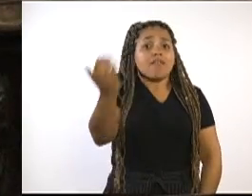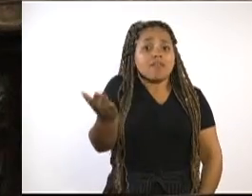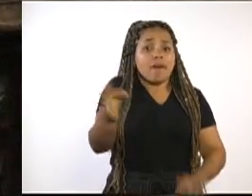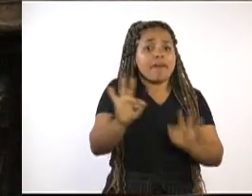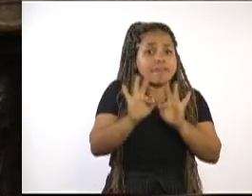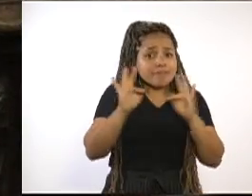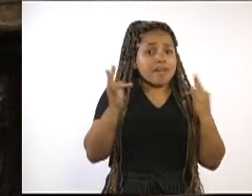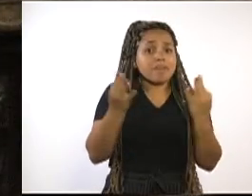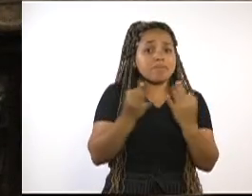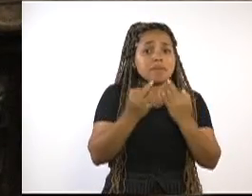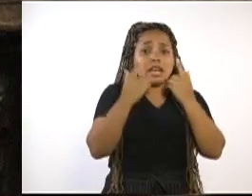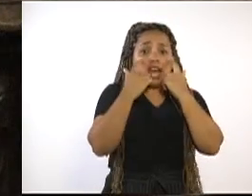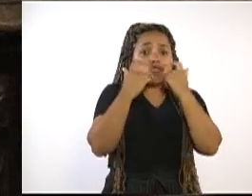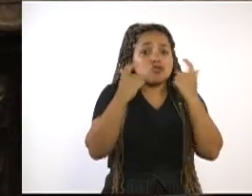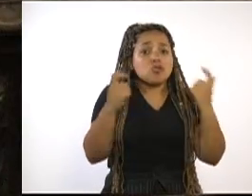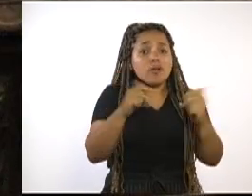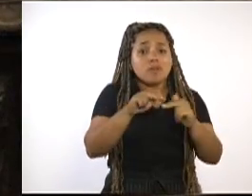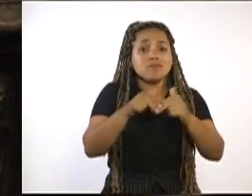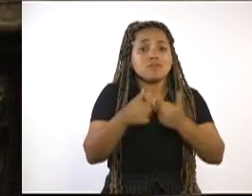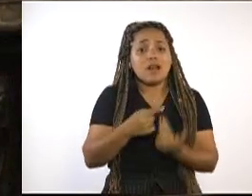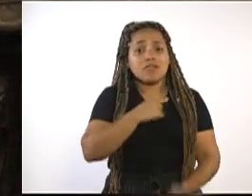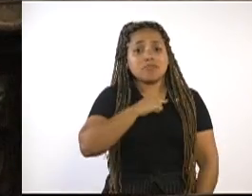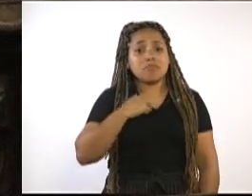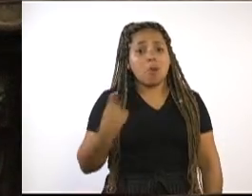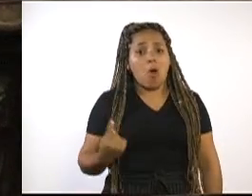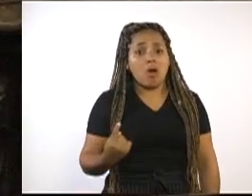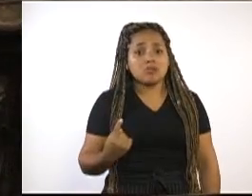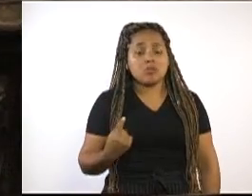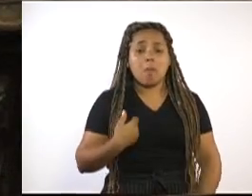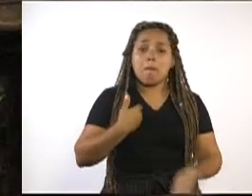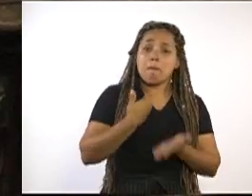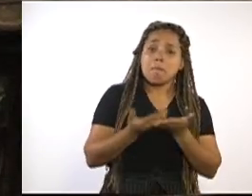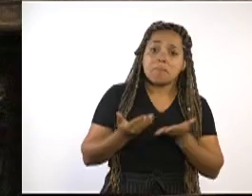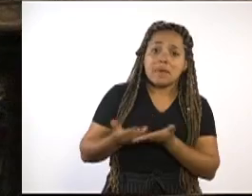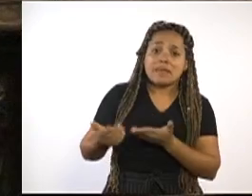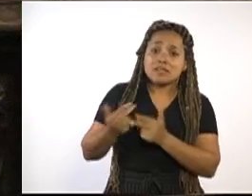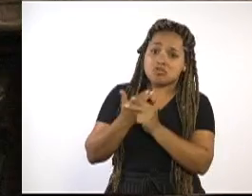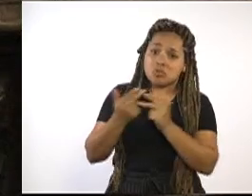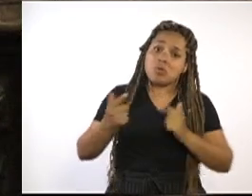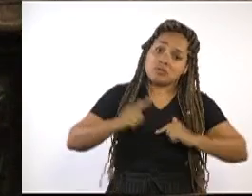mortos, a perda de bens materiais,